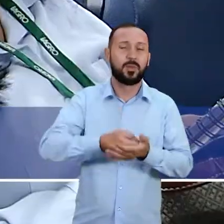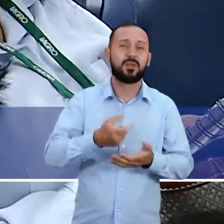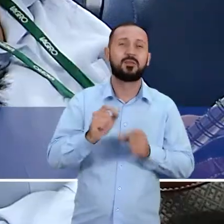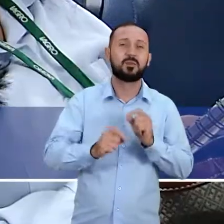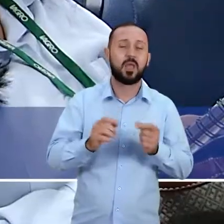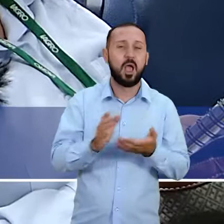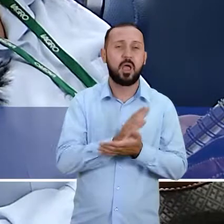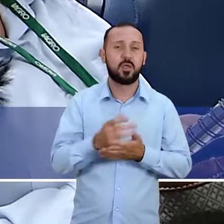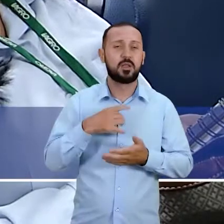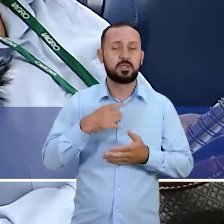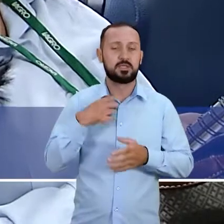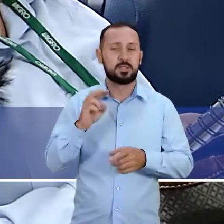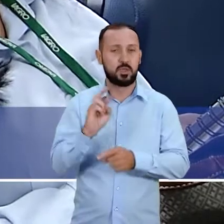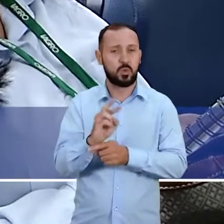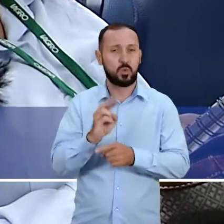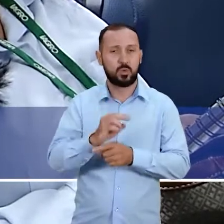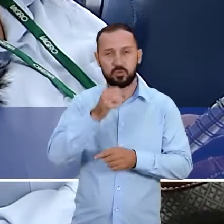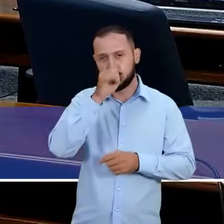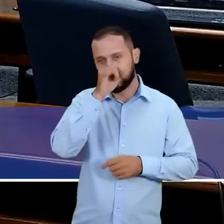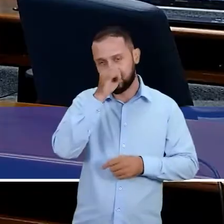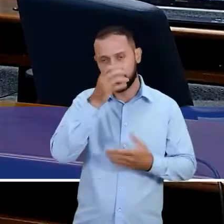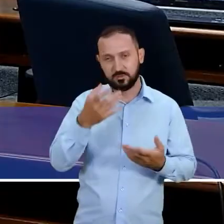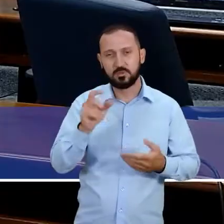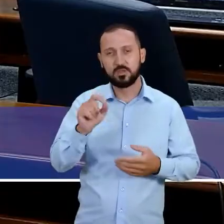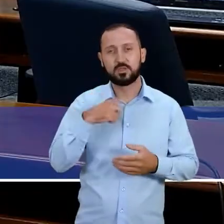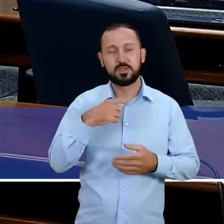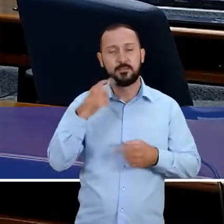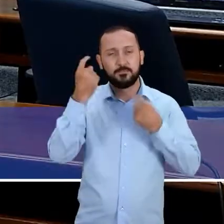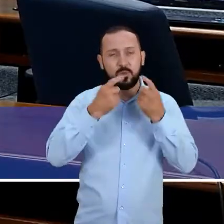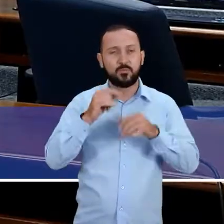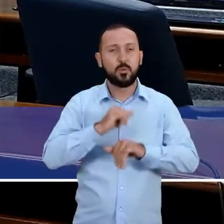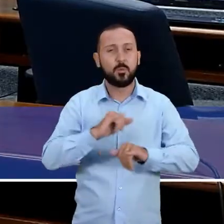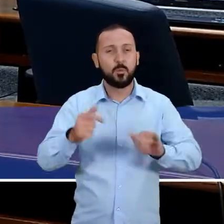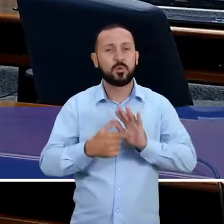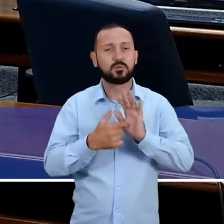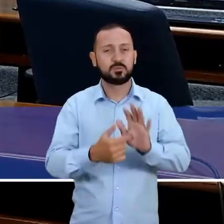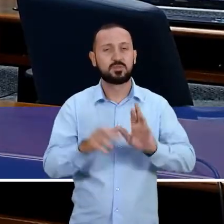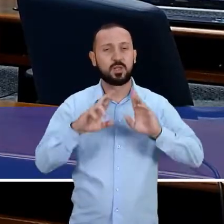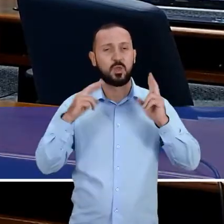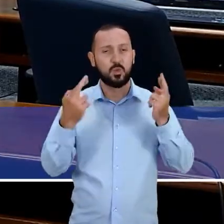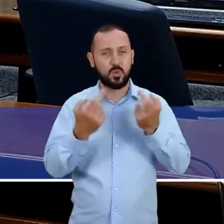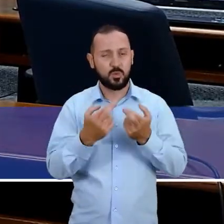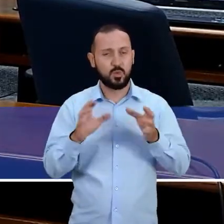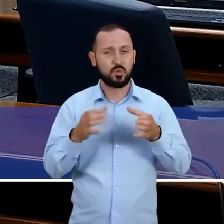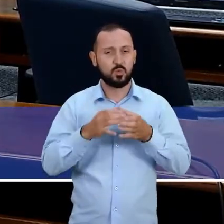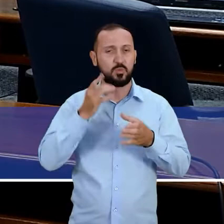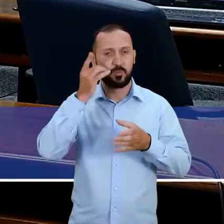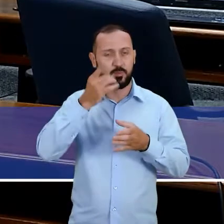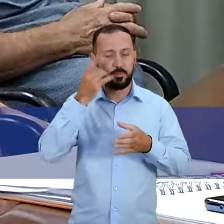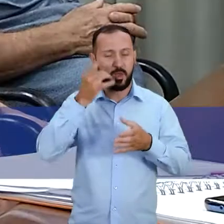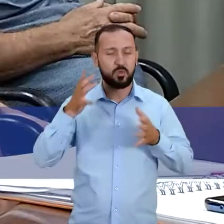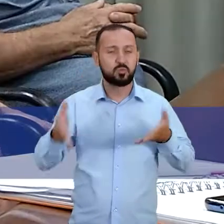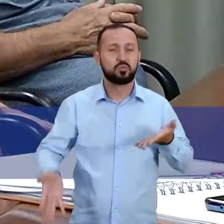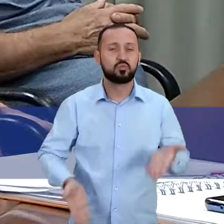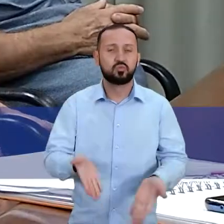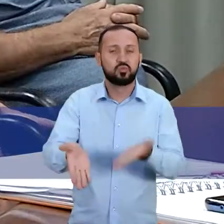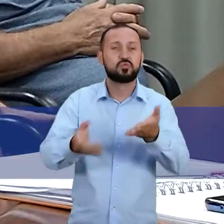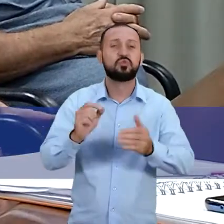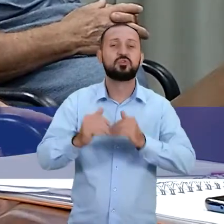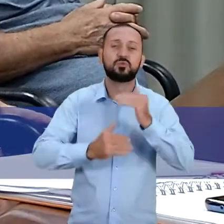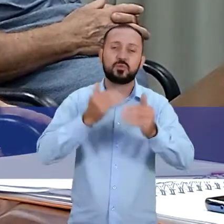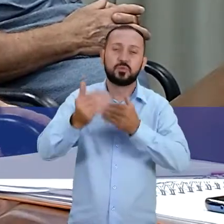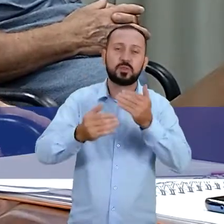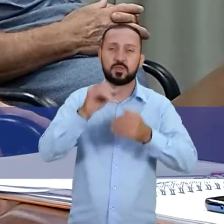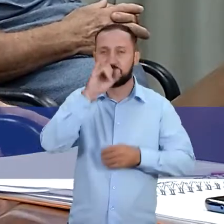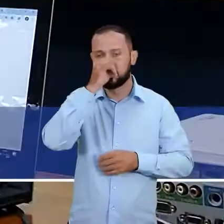Sul, principalmente aqueles que criam suínos. Essa preocupação foi transmitida na reunião da Frente Parlamentar para o Desenvolvimento